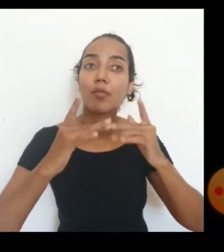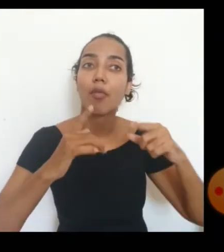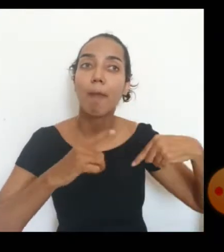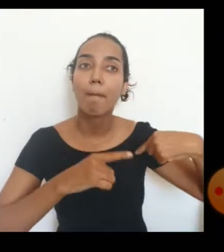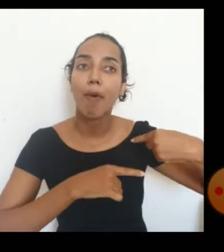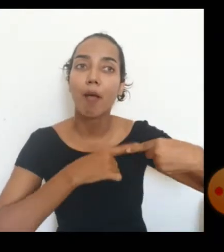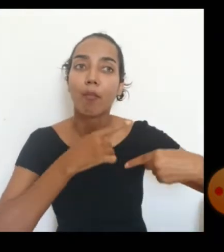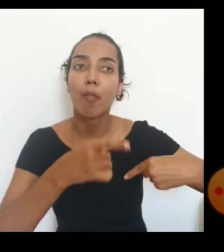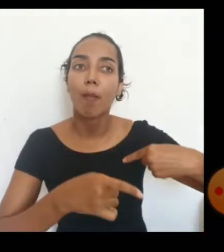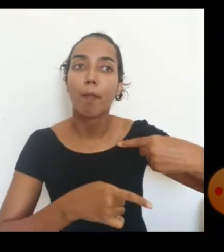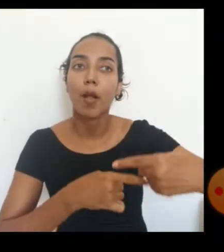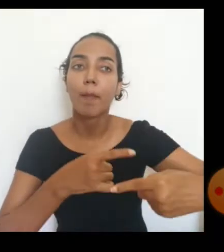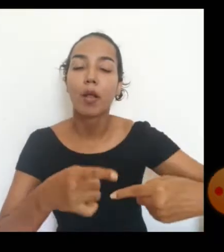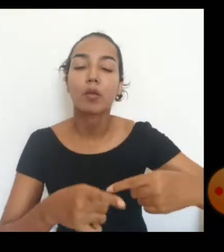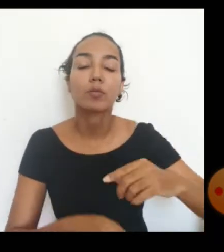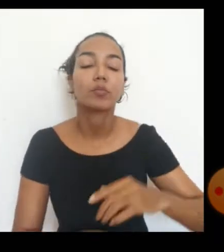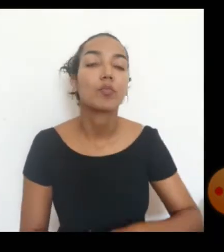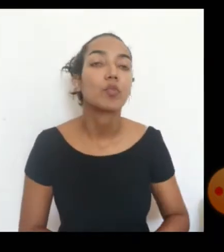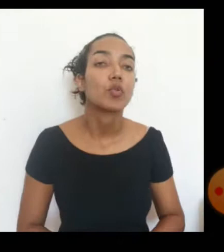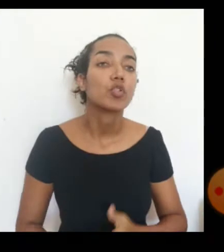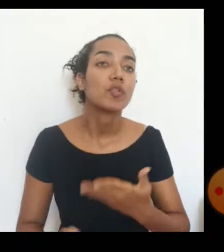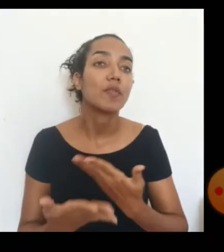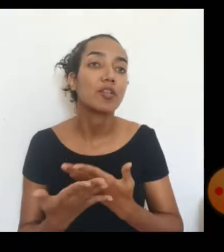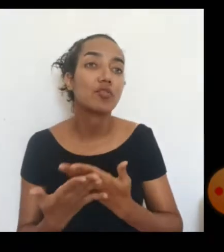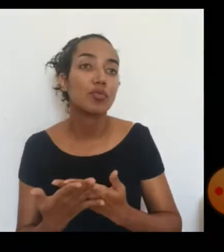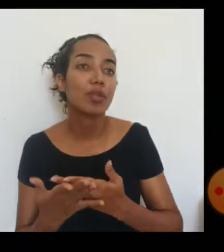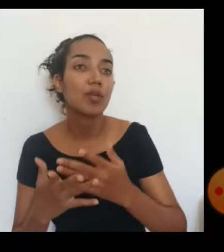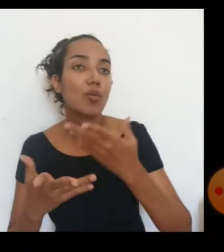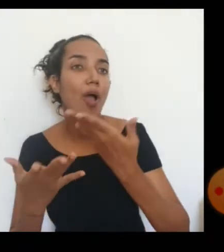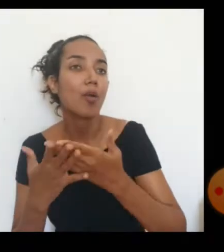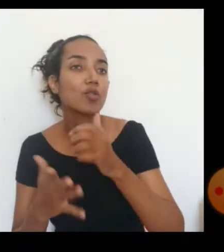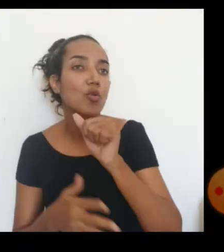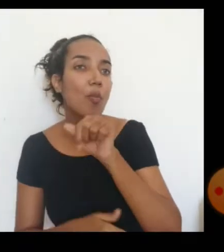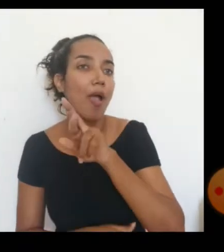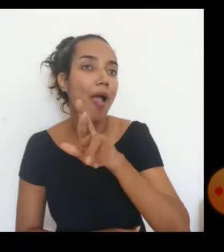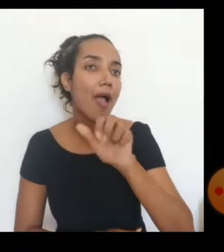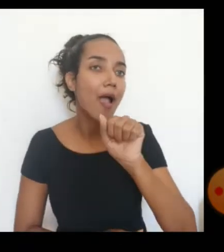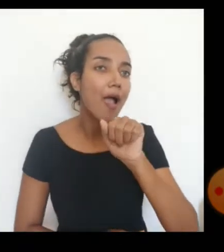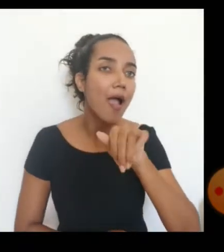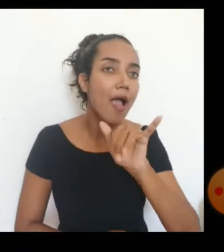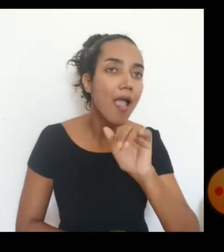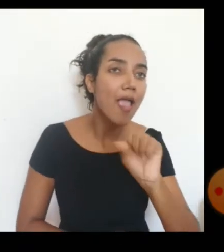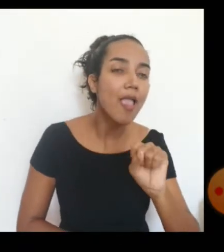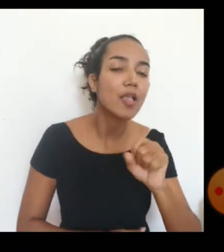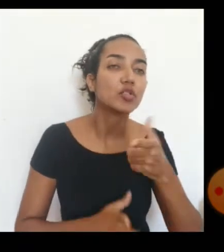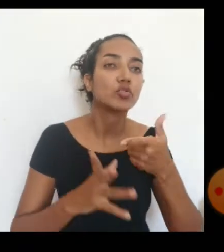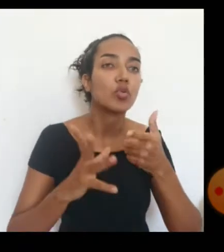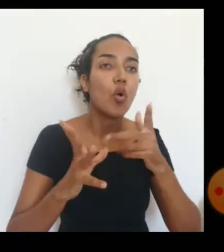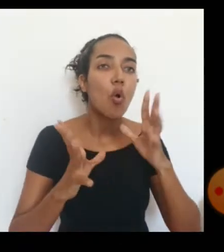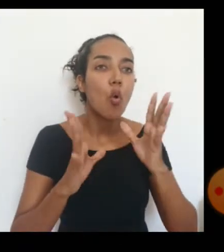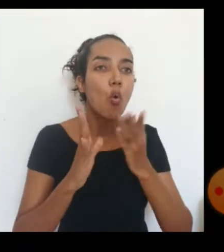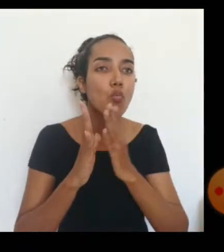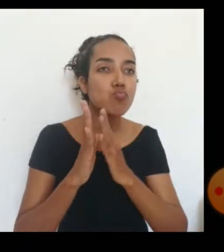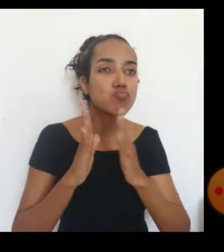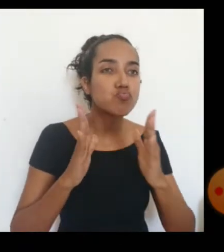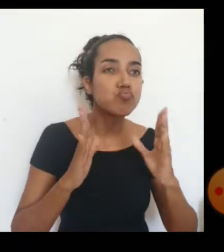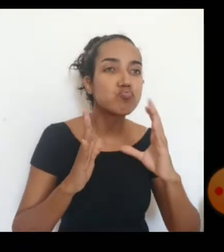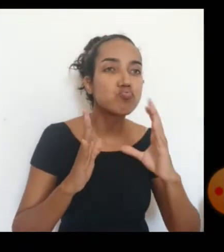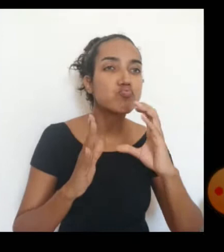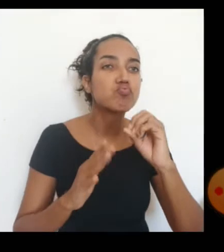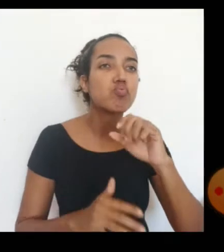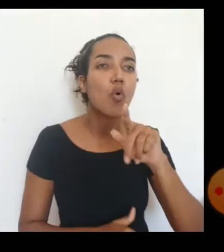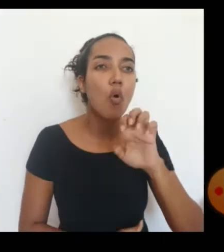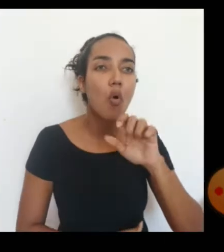vendo as aulas sobre arrays, coleções, é muito comum a gente utilizar relacionamentos do tipo